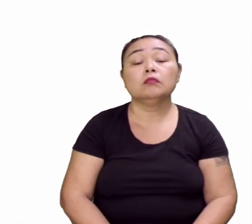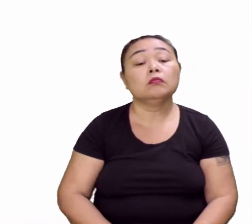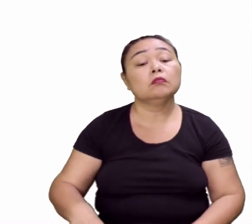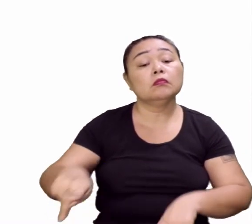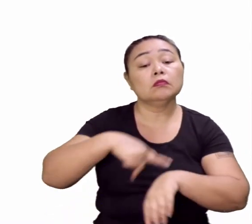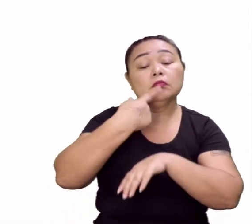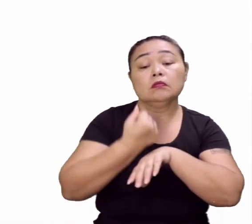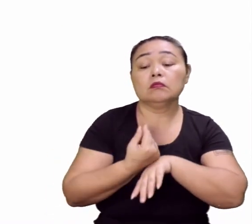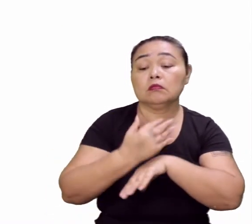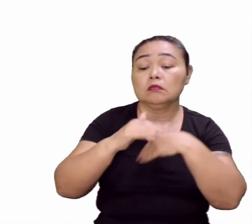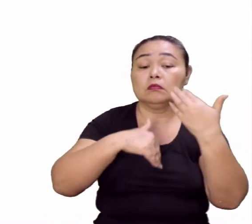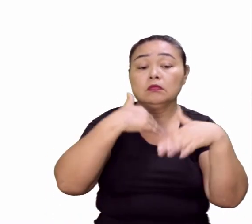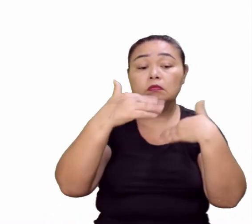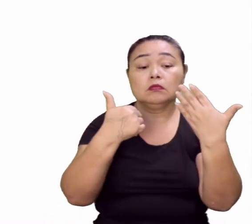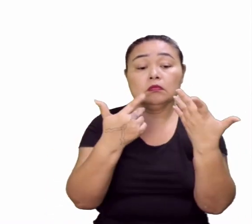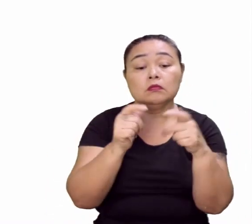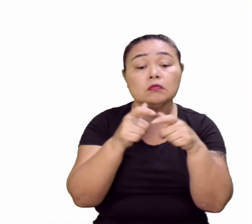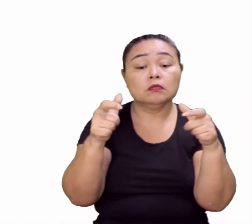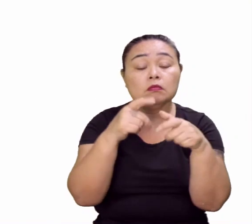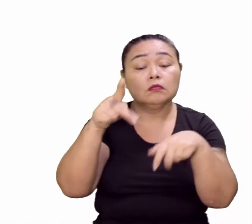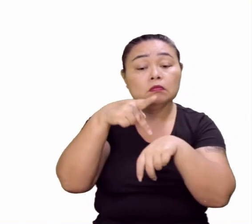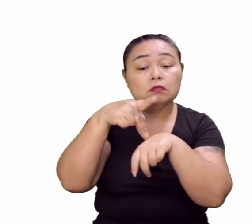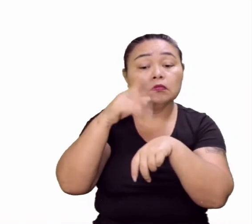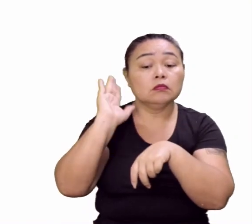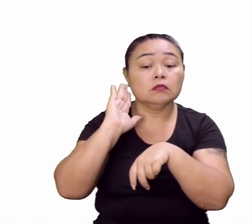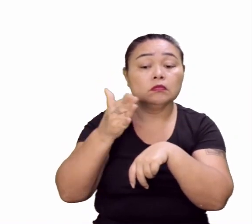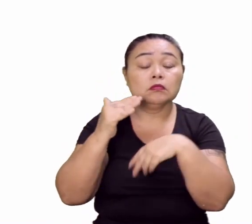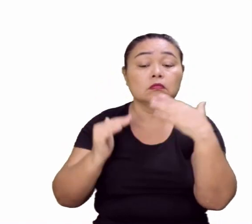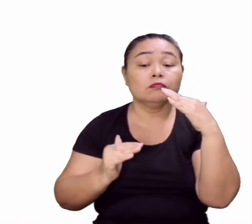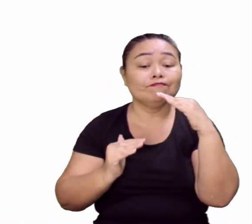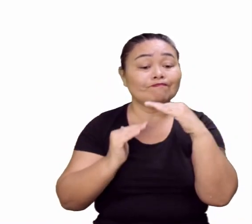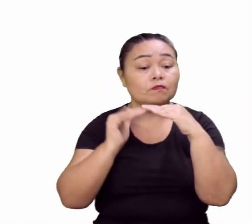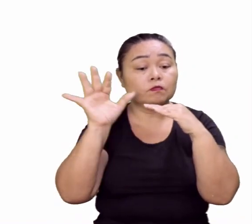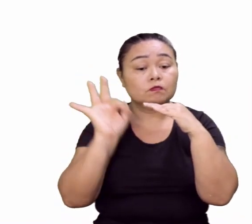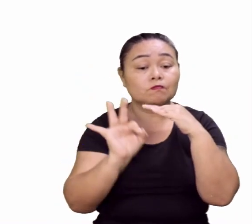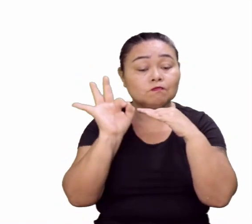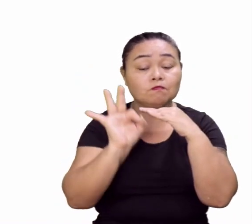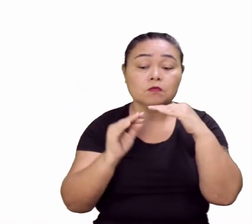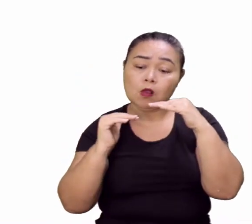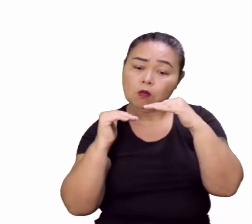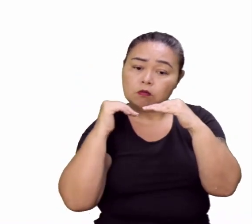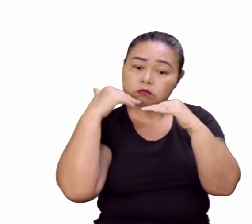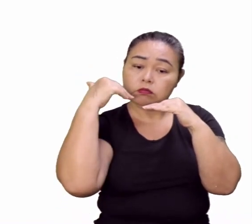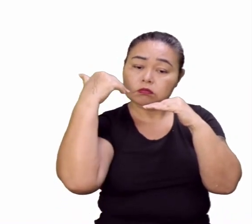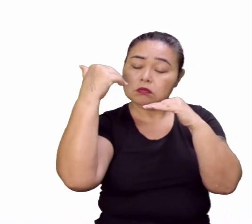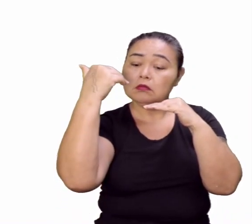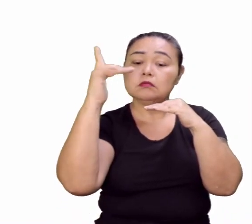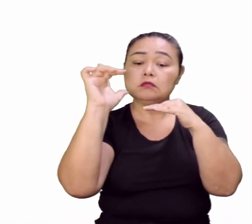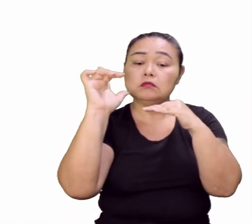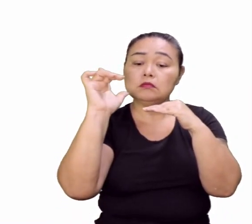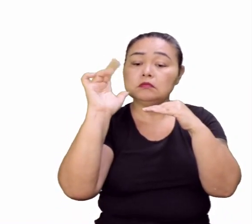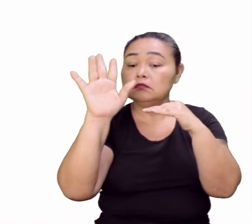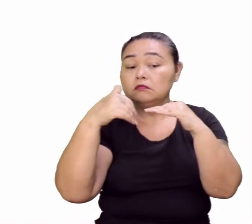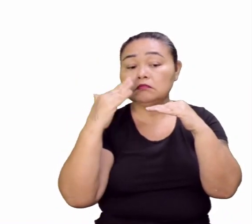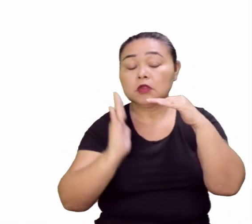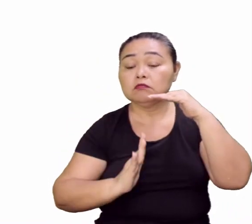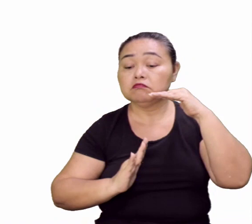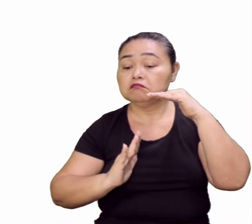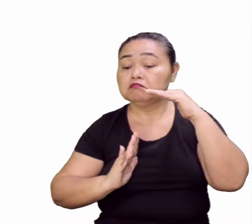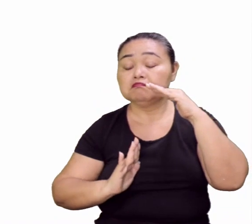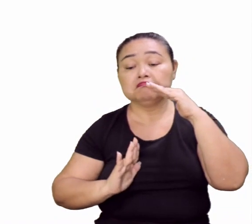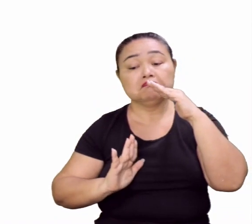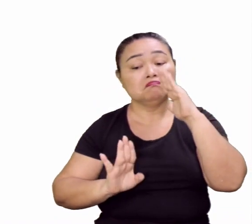Os países capitalistas desenvolvidos. A maior parte desses países já atingiu um índice bastante elevado e praticamente